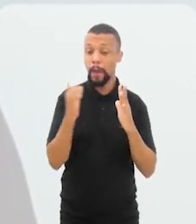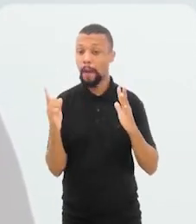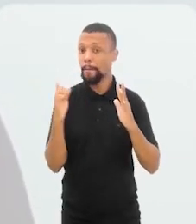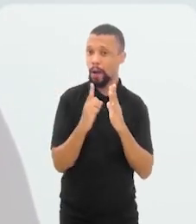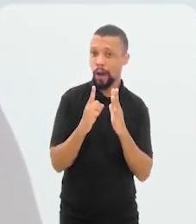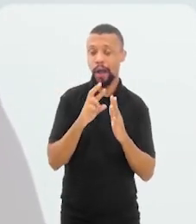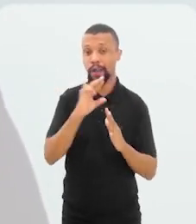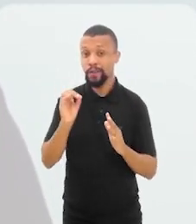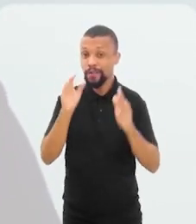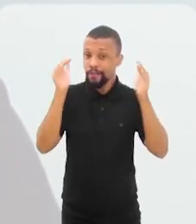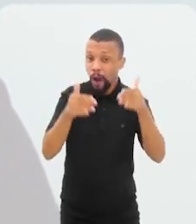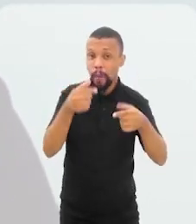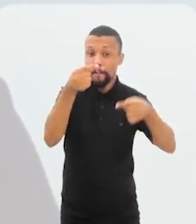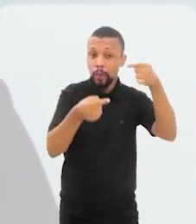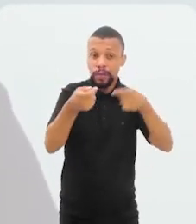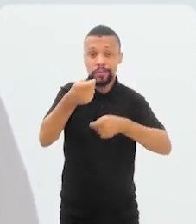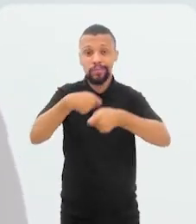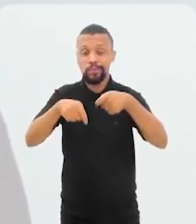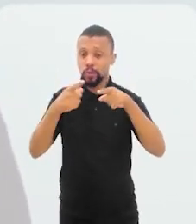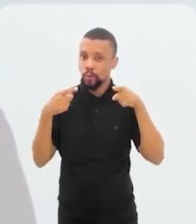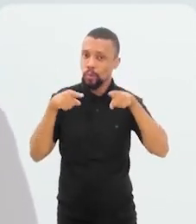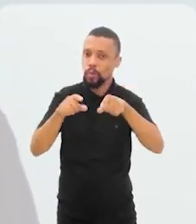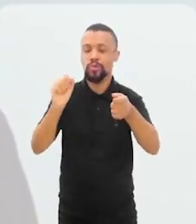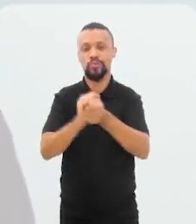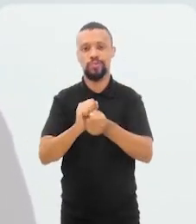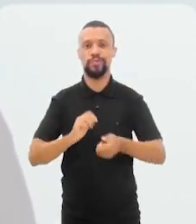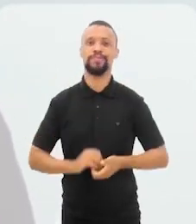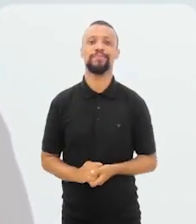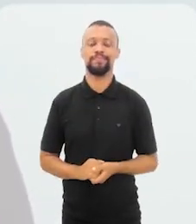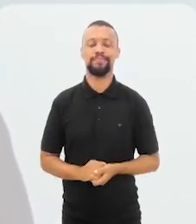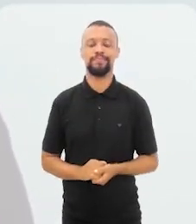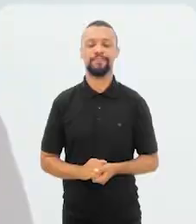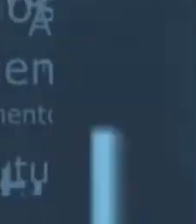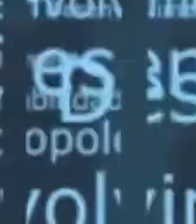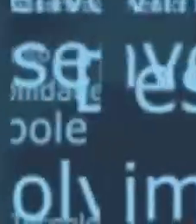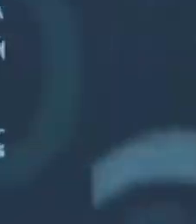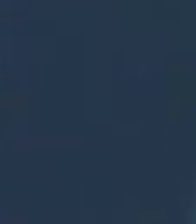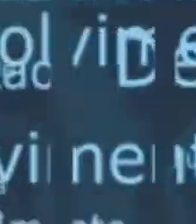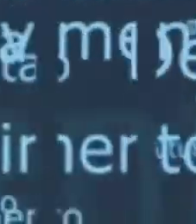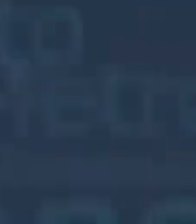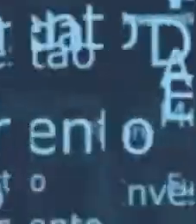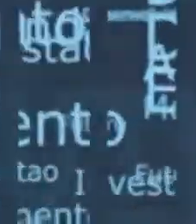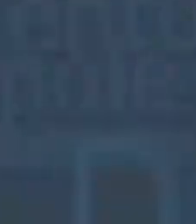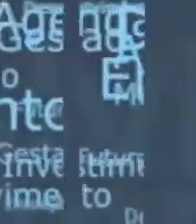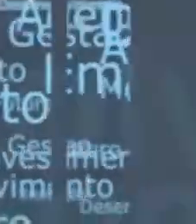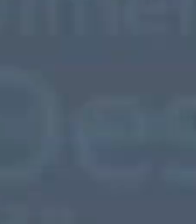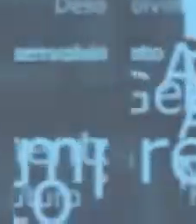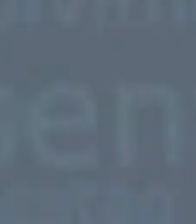intervalo e voltamos já a Rio em Foco, que política e economia caminham juntas.